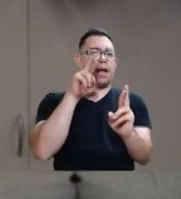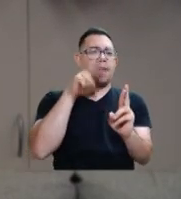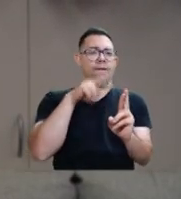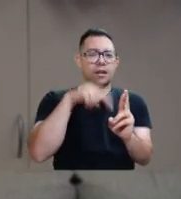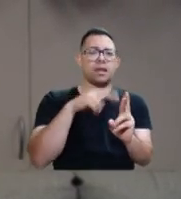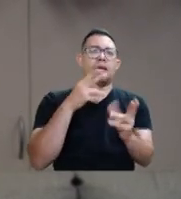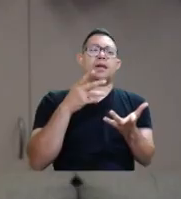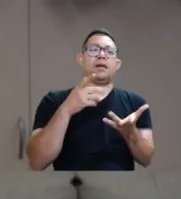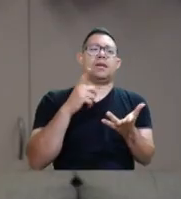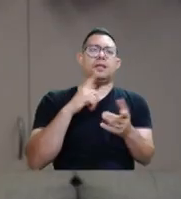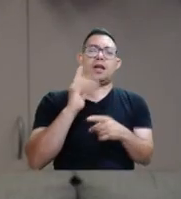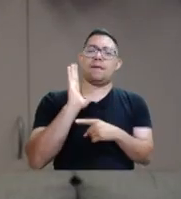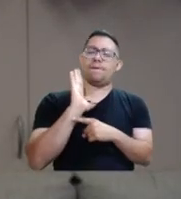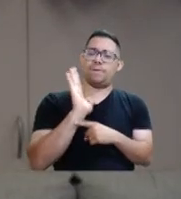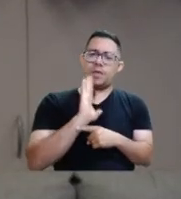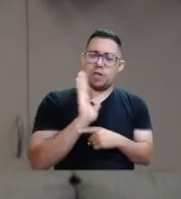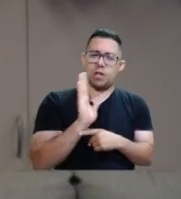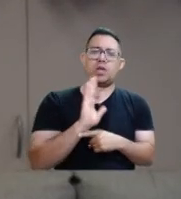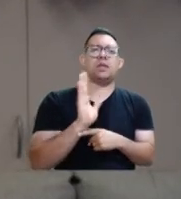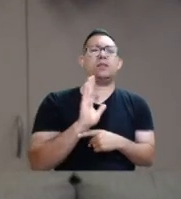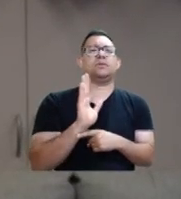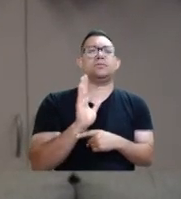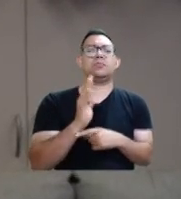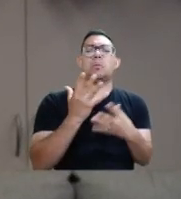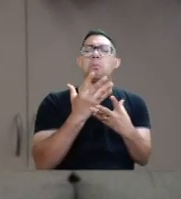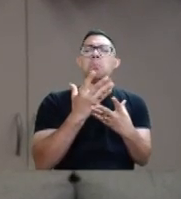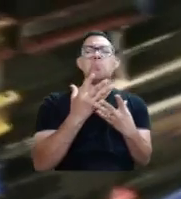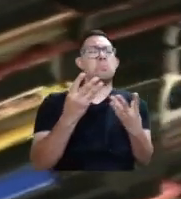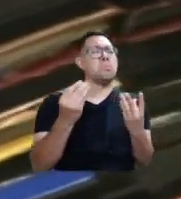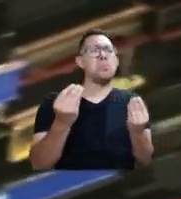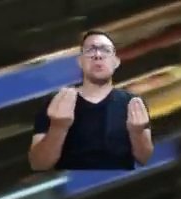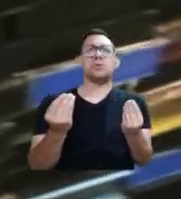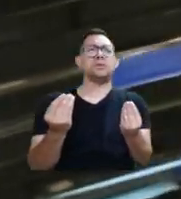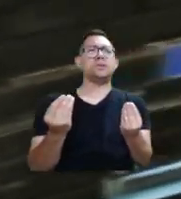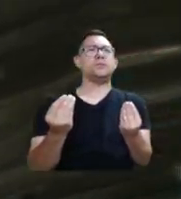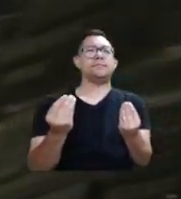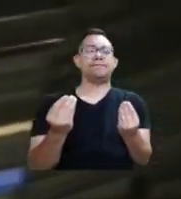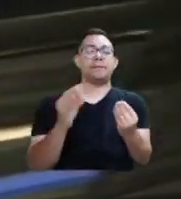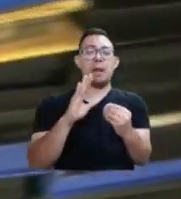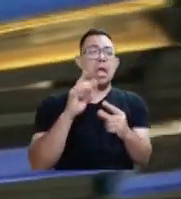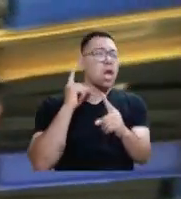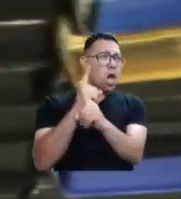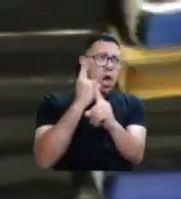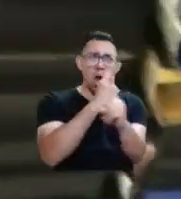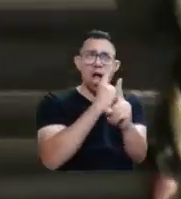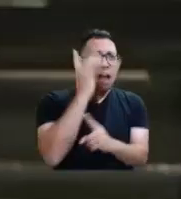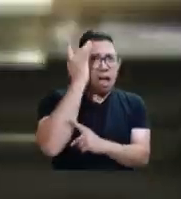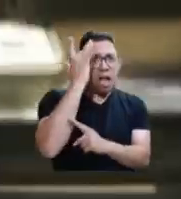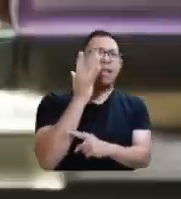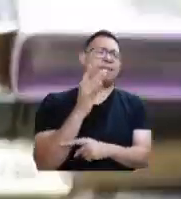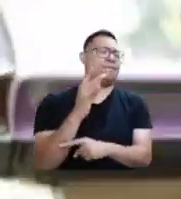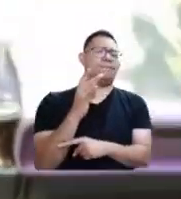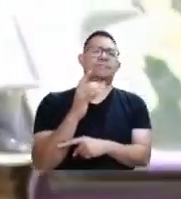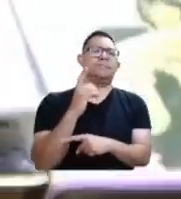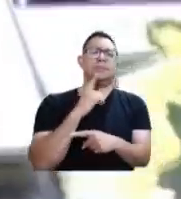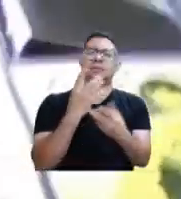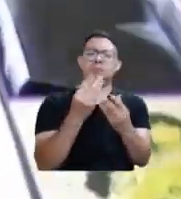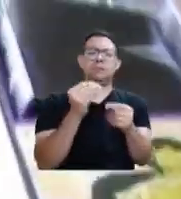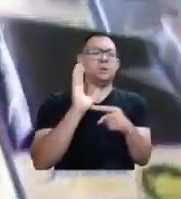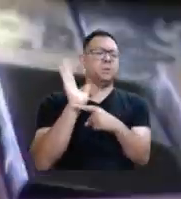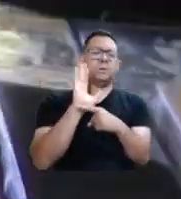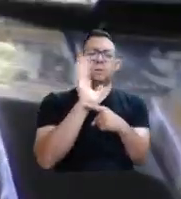viva todas essas referências raras, né? Essas referências clássicas, né? De filmes que não são encontrados